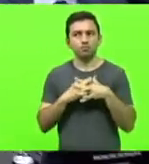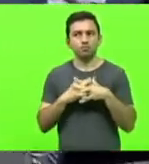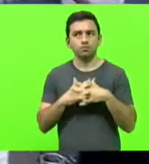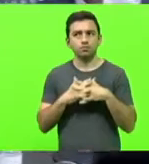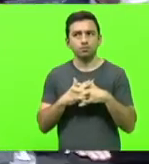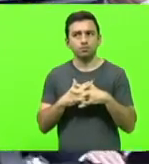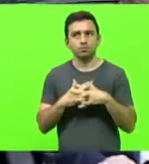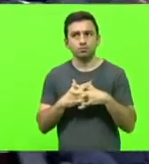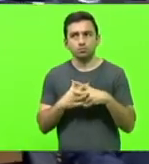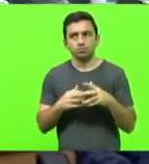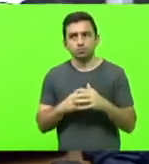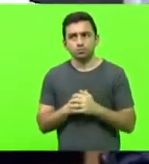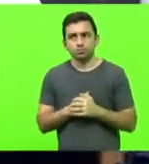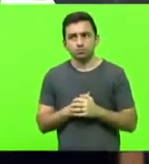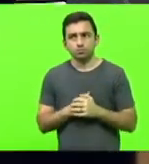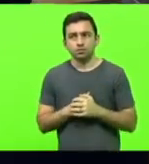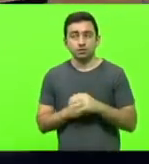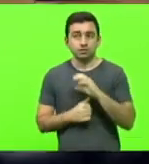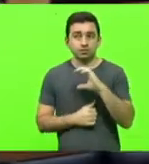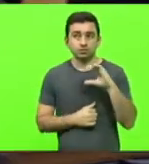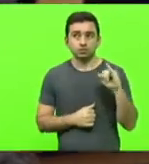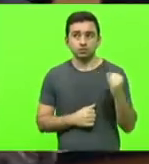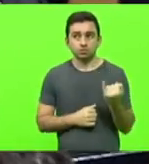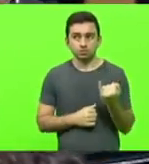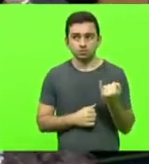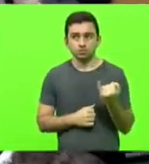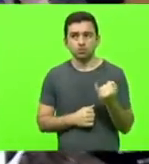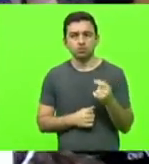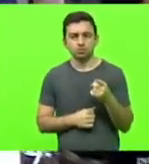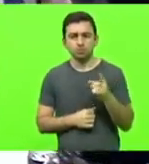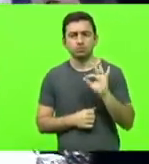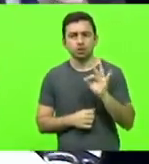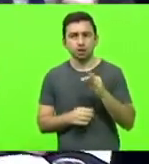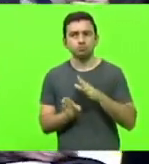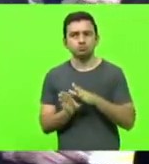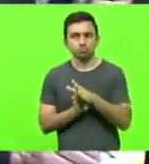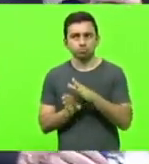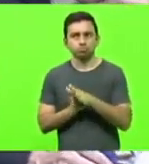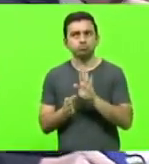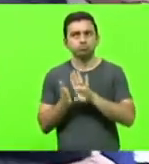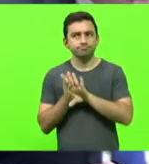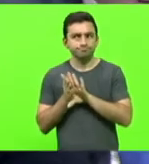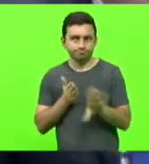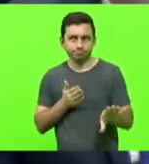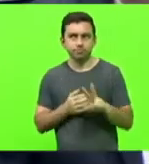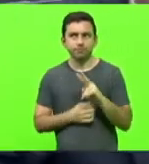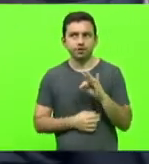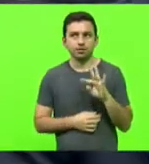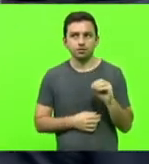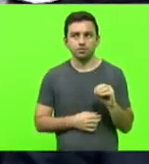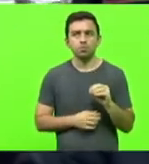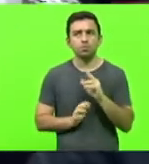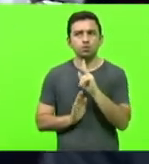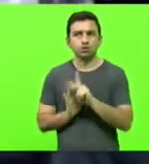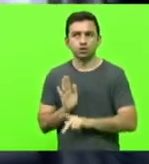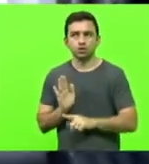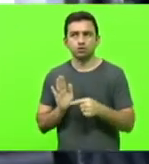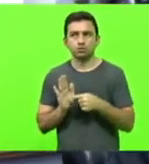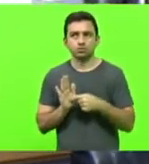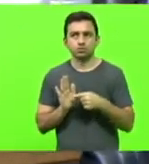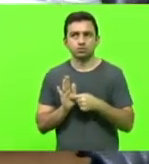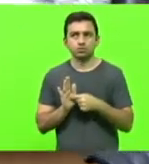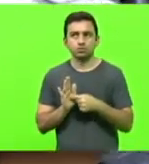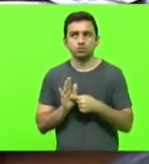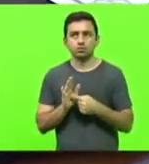se enganaram e a CCJ corretamente recomenda a rejeição do veto. O projeto foi,